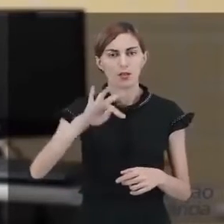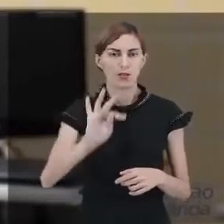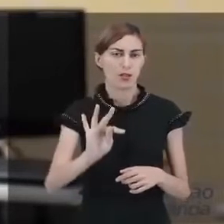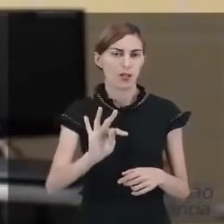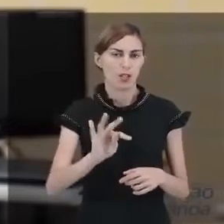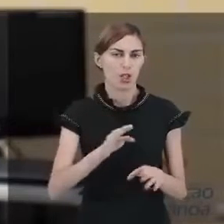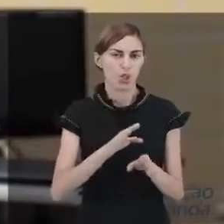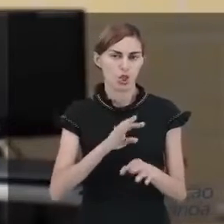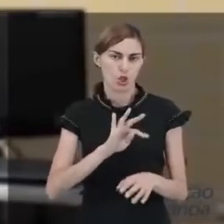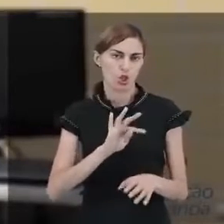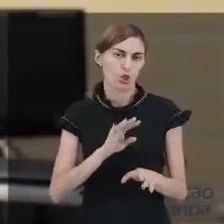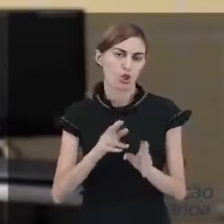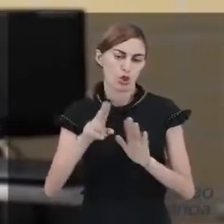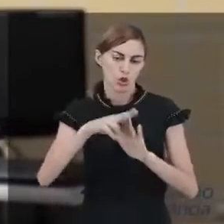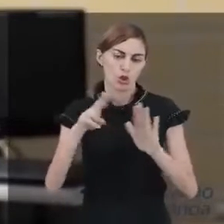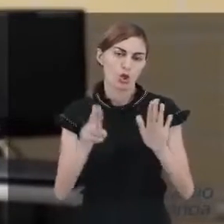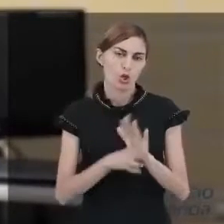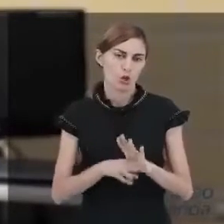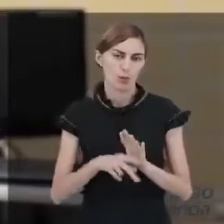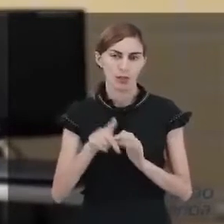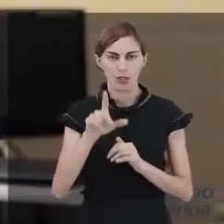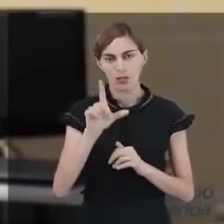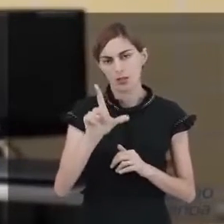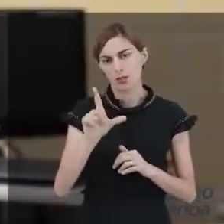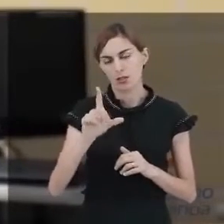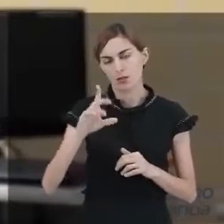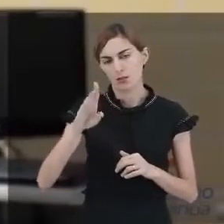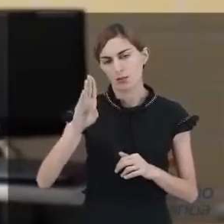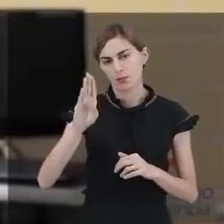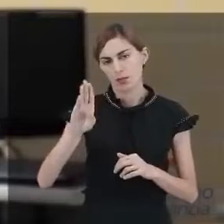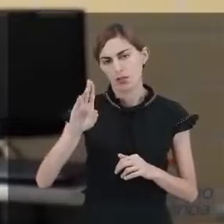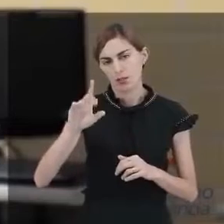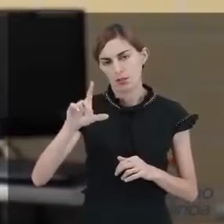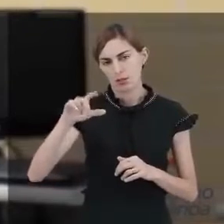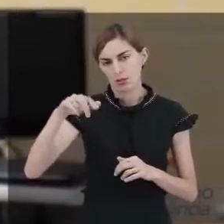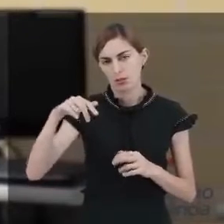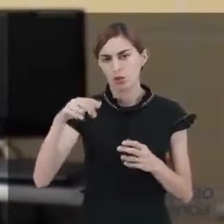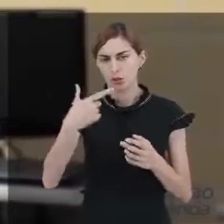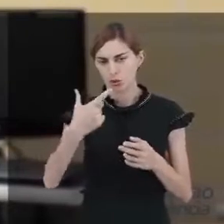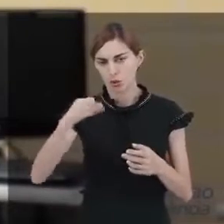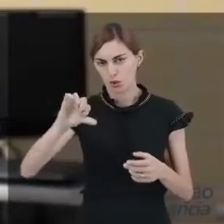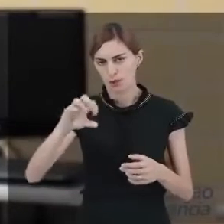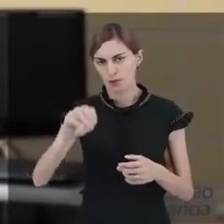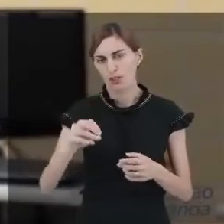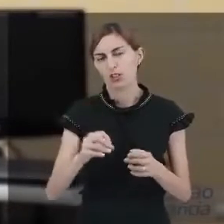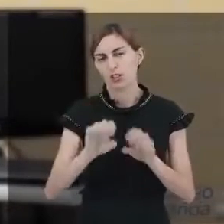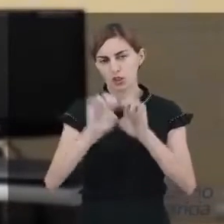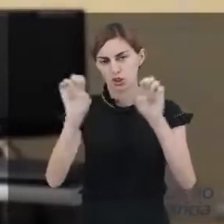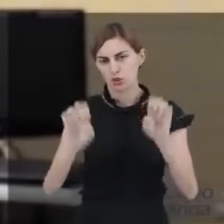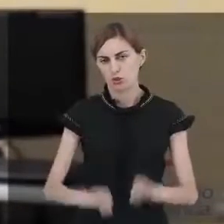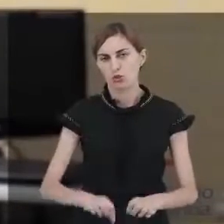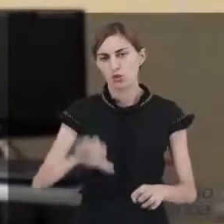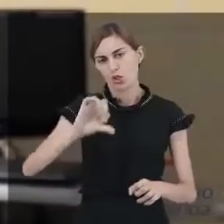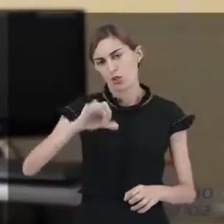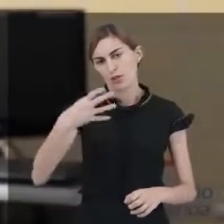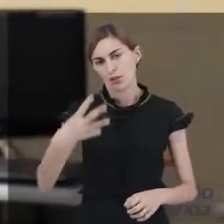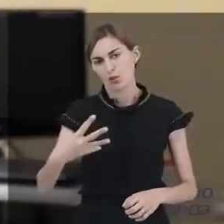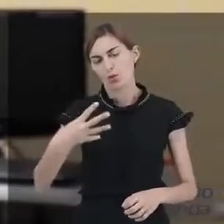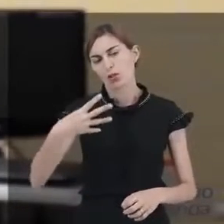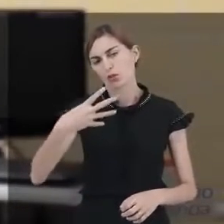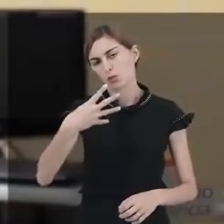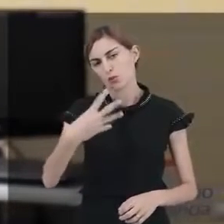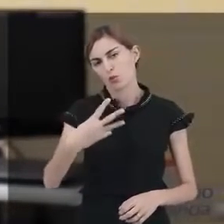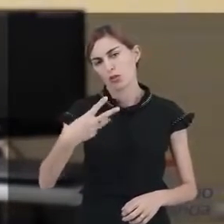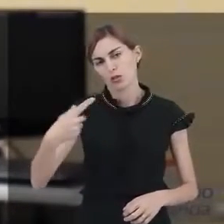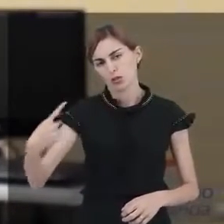da ABNT, tipo a NBR 9077, que são de estruturas, tipo a 9441, que é detecção e